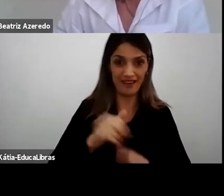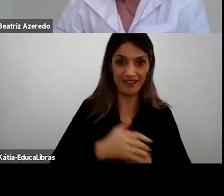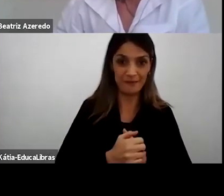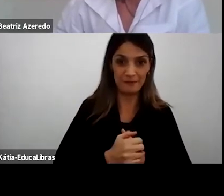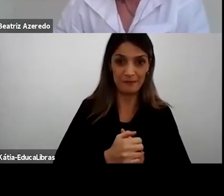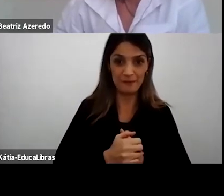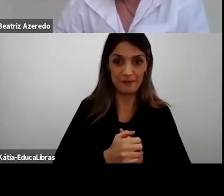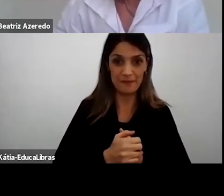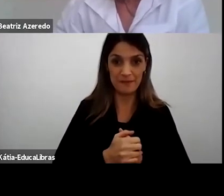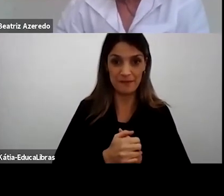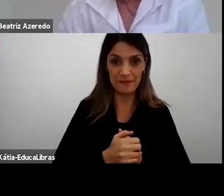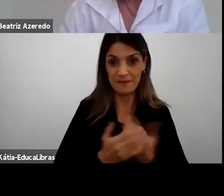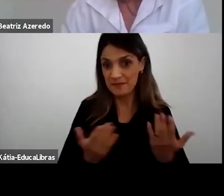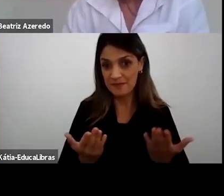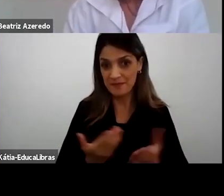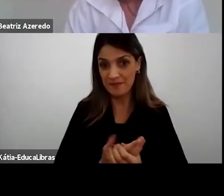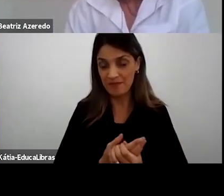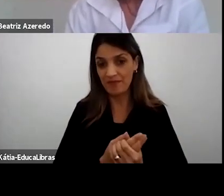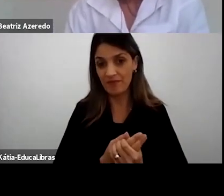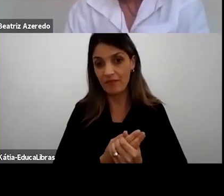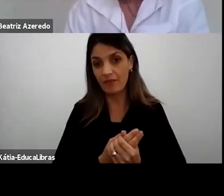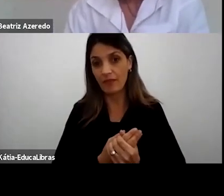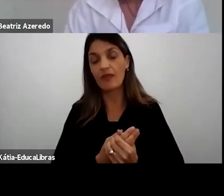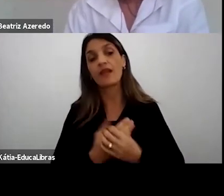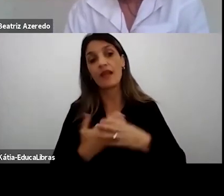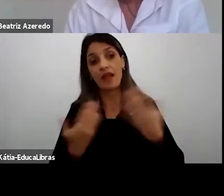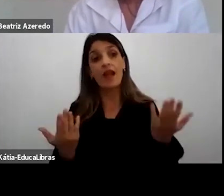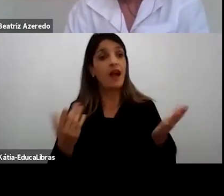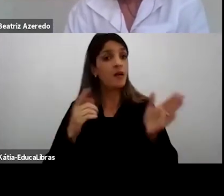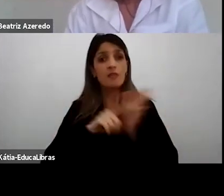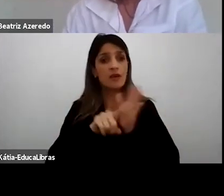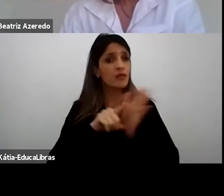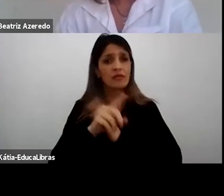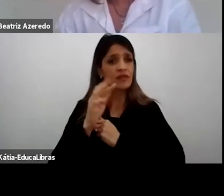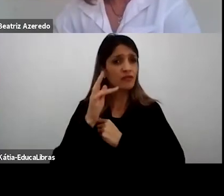todas fazem uma pergunta de como será no futuro, né? Então,